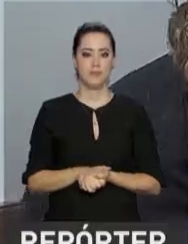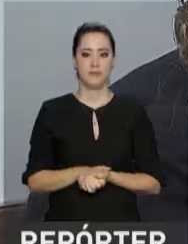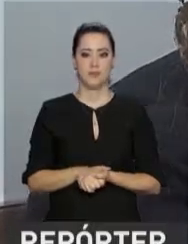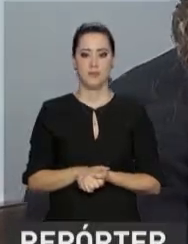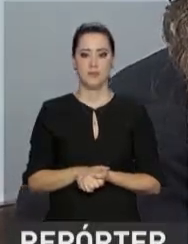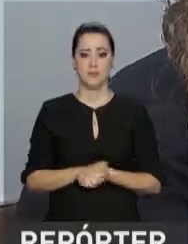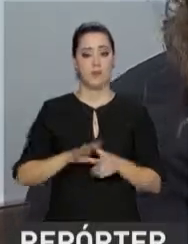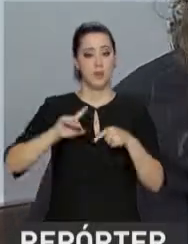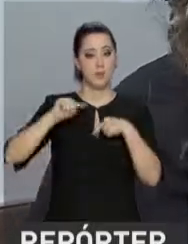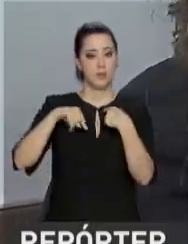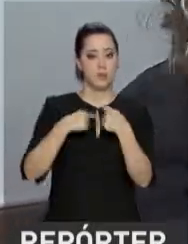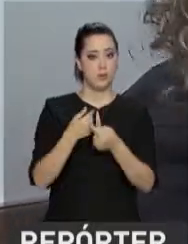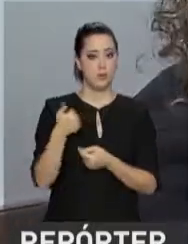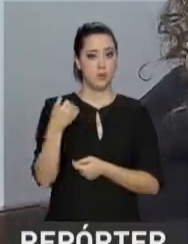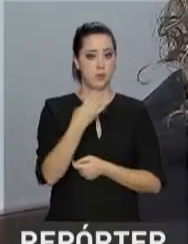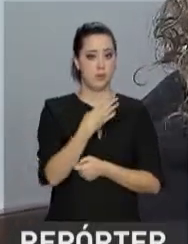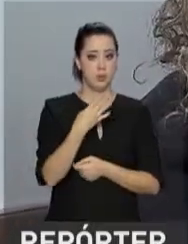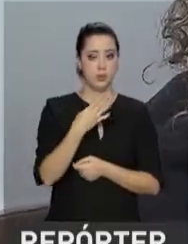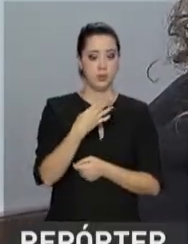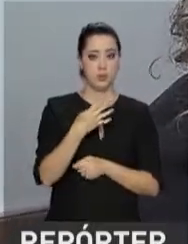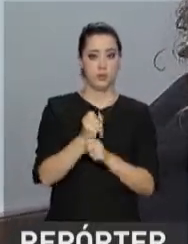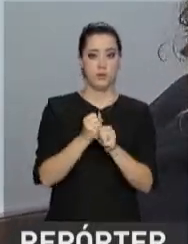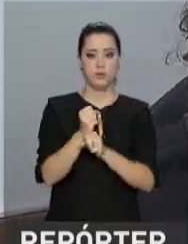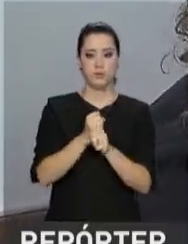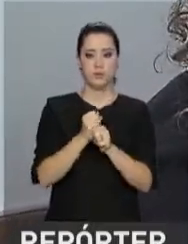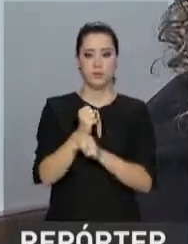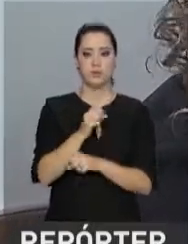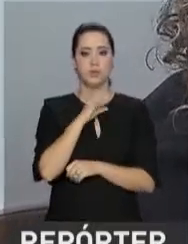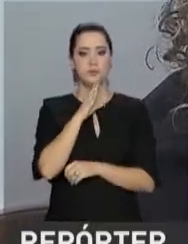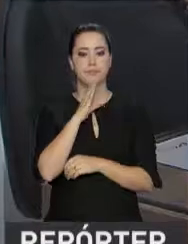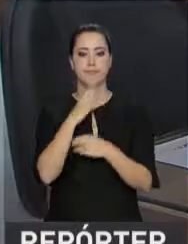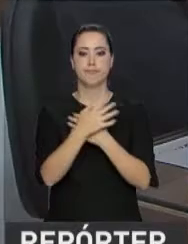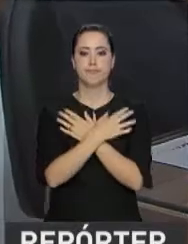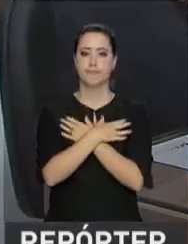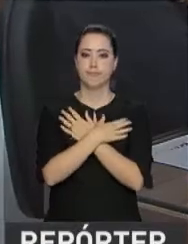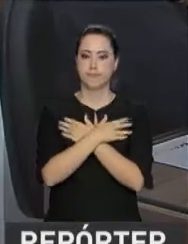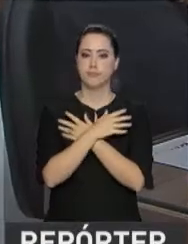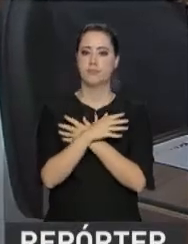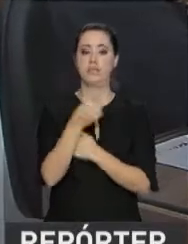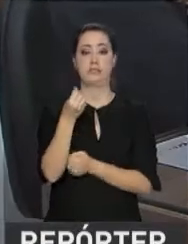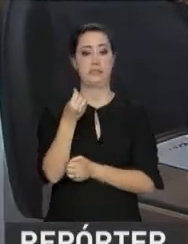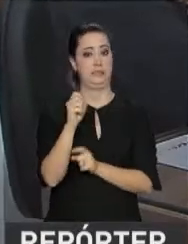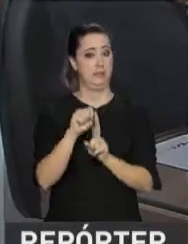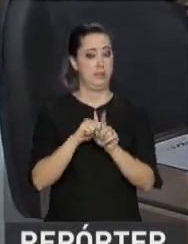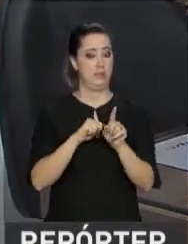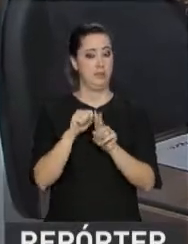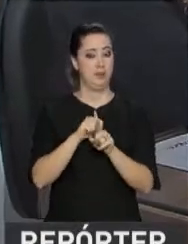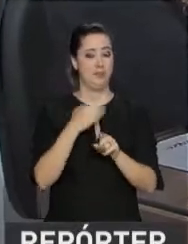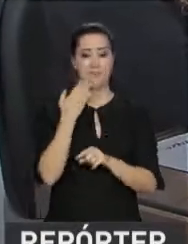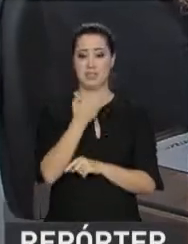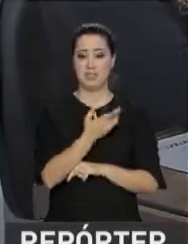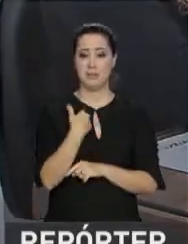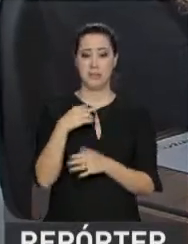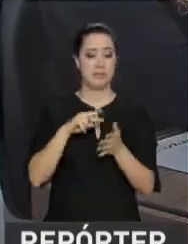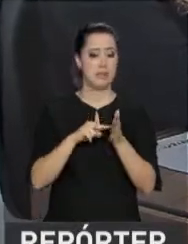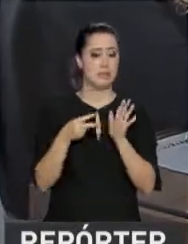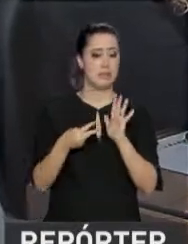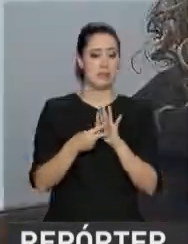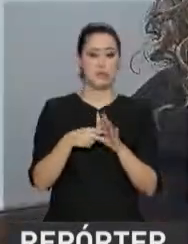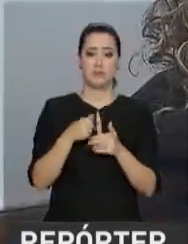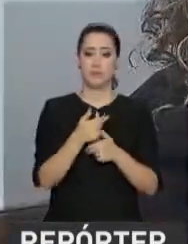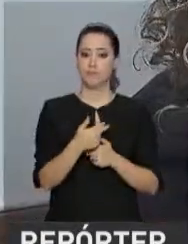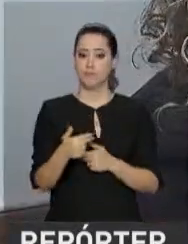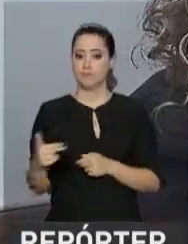depois de 14 anos janaína conheceu o desemprego foram seis meses que pra ela representaram uma